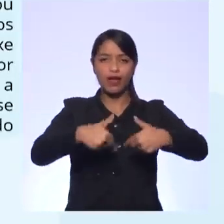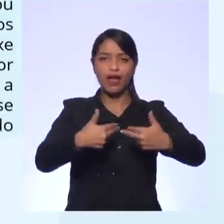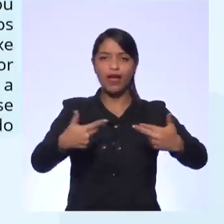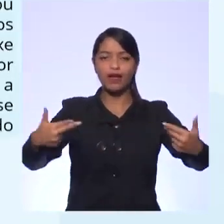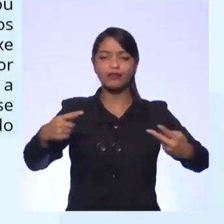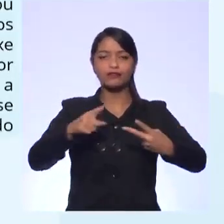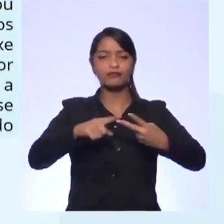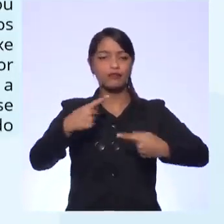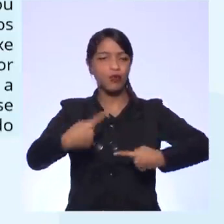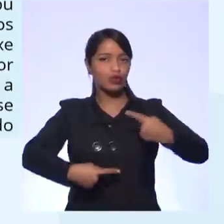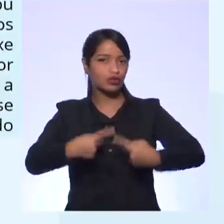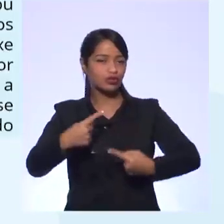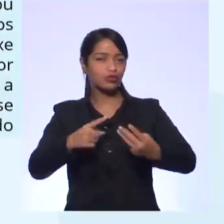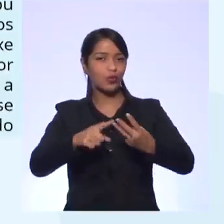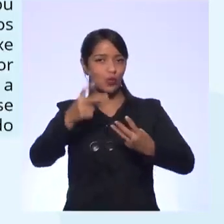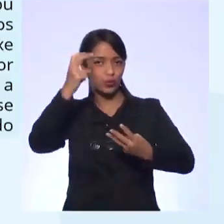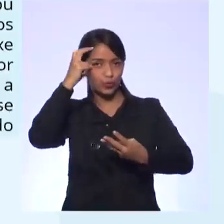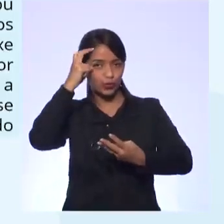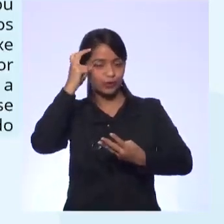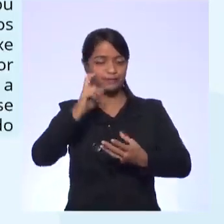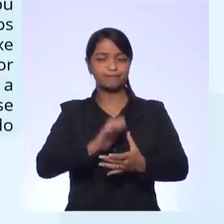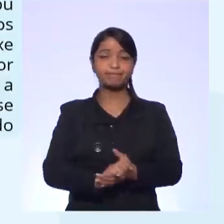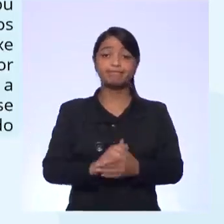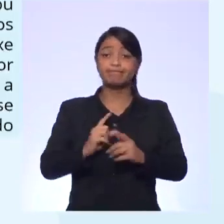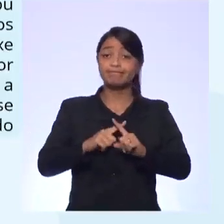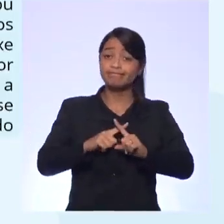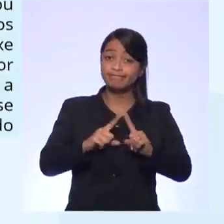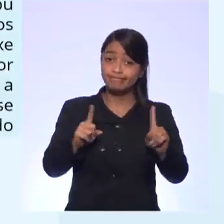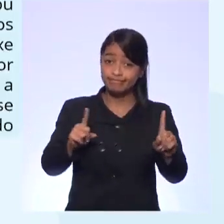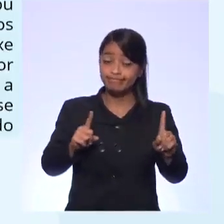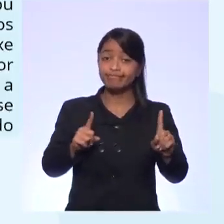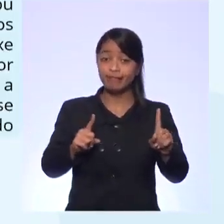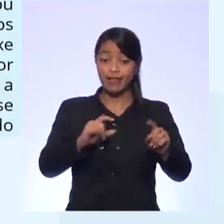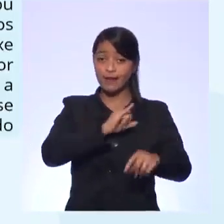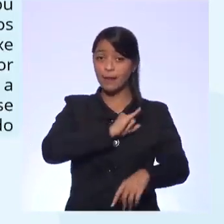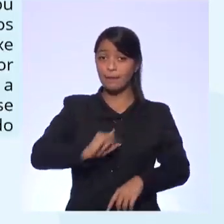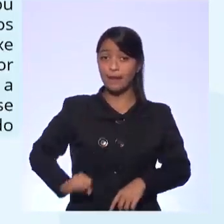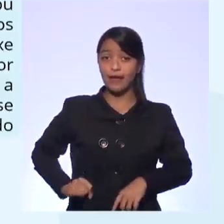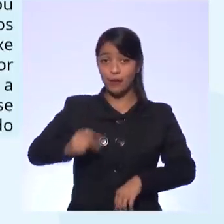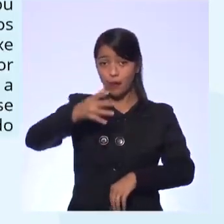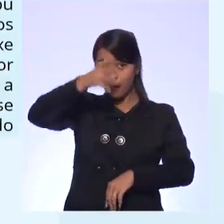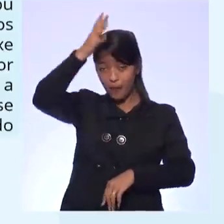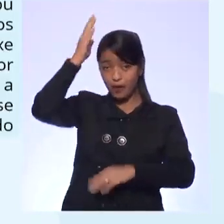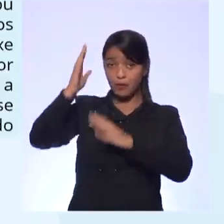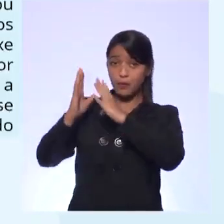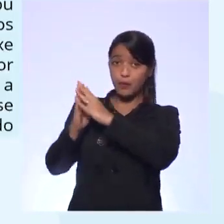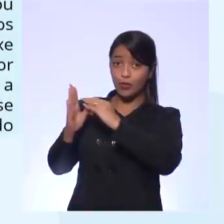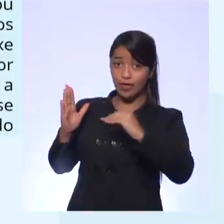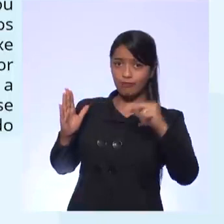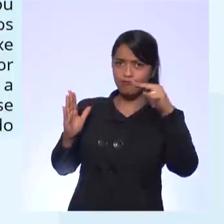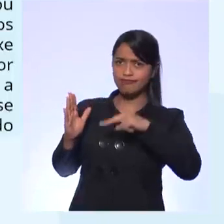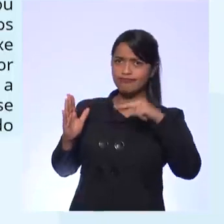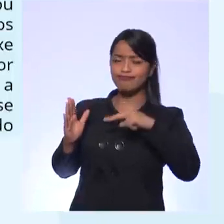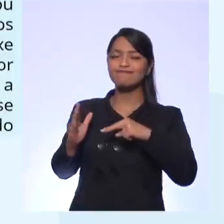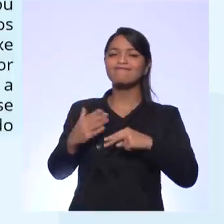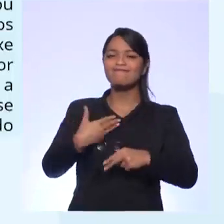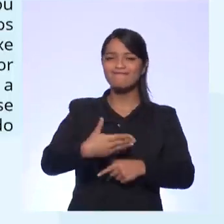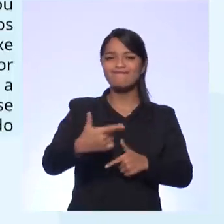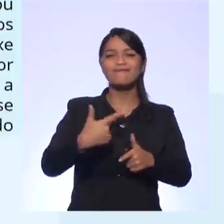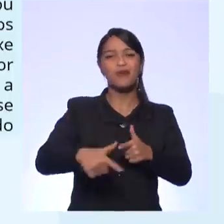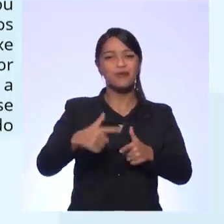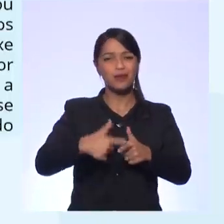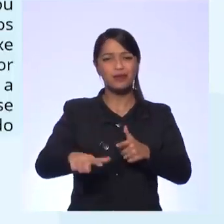culturais. No entanto, esse modelo trouxe problemas justamente no aspecto da